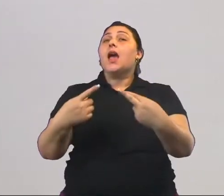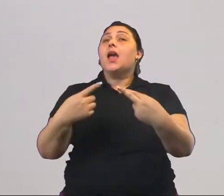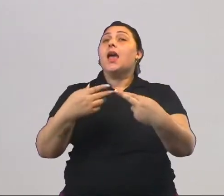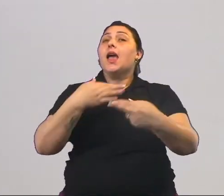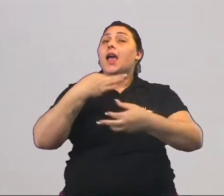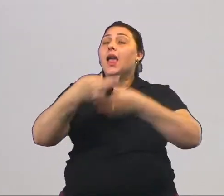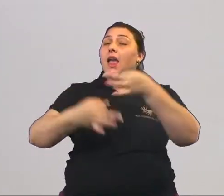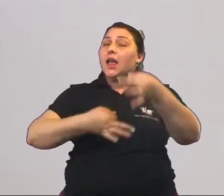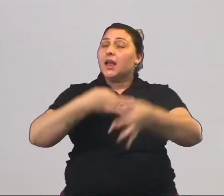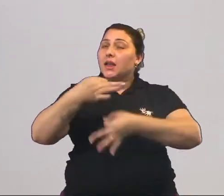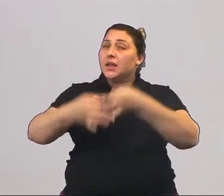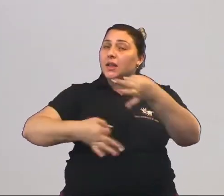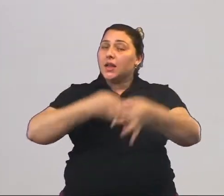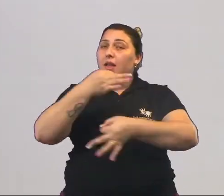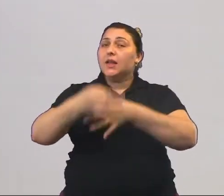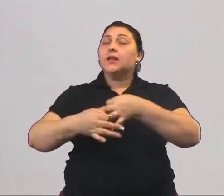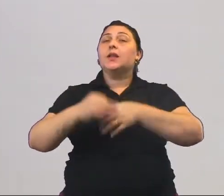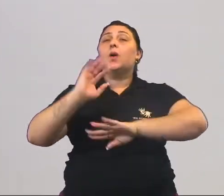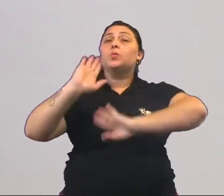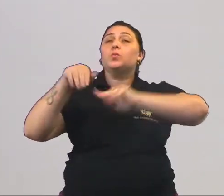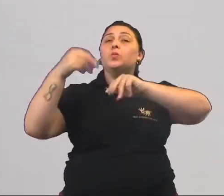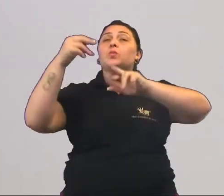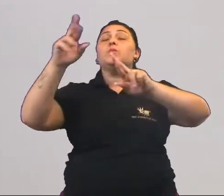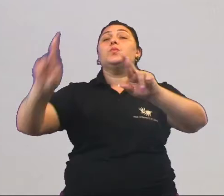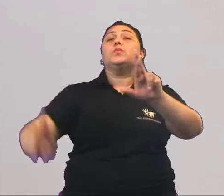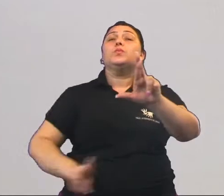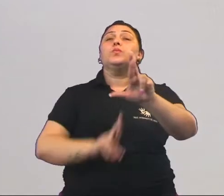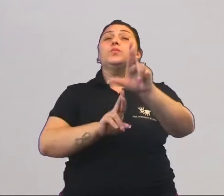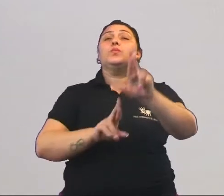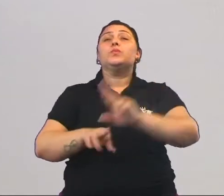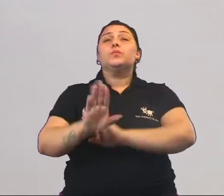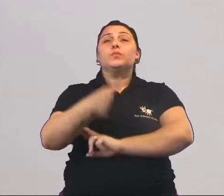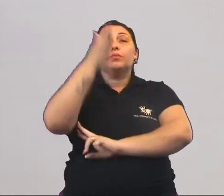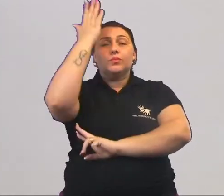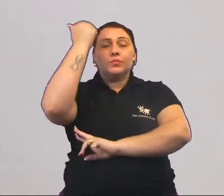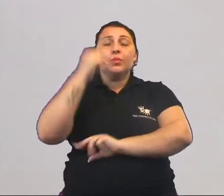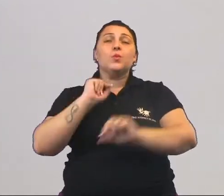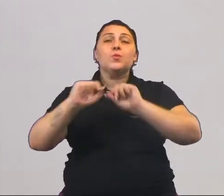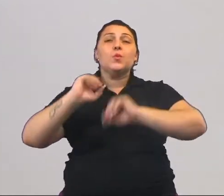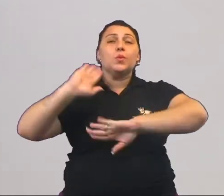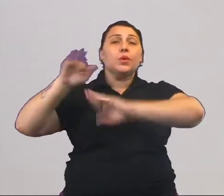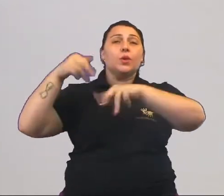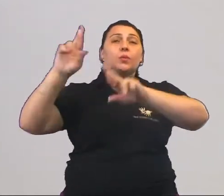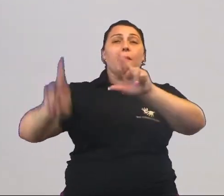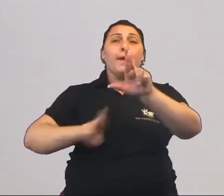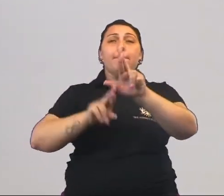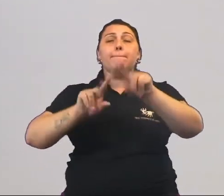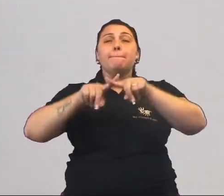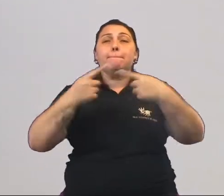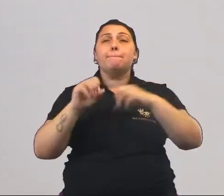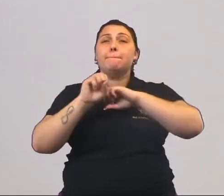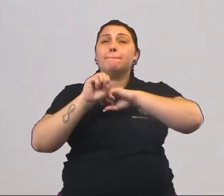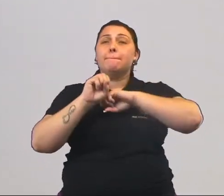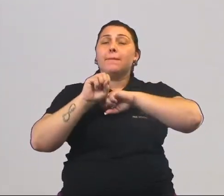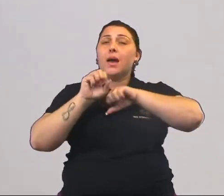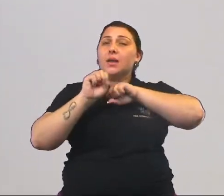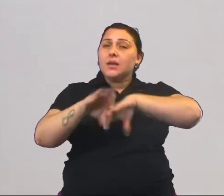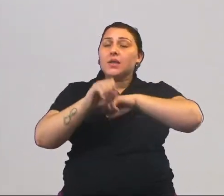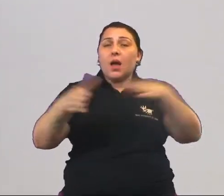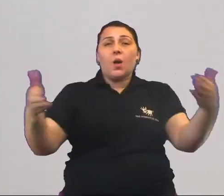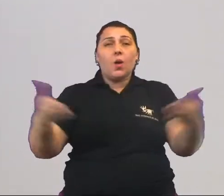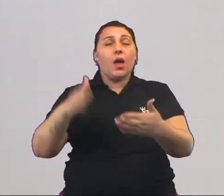ao desenvolvimento sustentável. Você já sabe o que é desenvolvimento sustentável, né? Mas nós vamos trabalhar hoje algumas críticas que